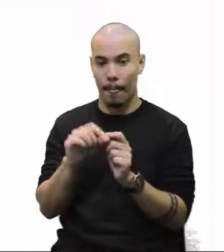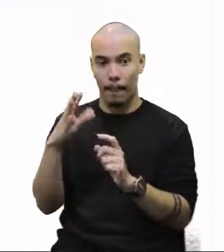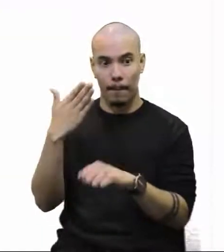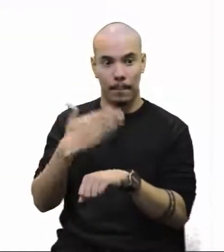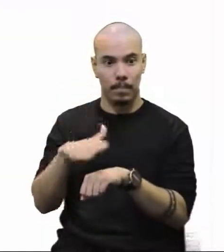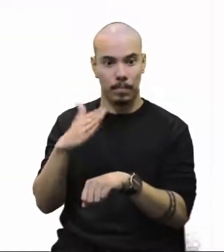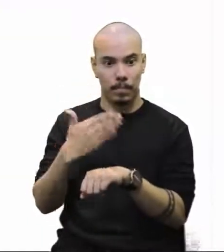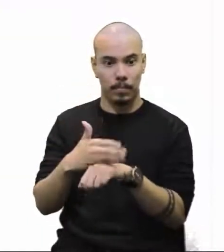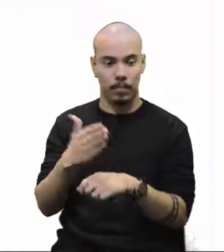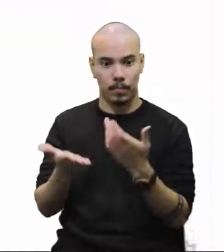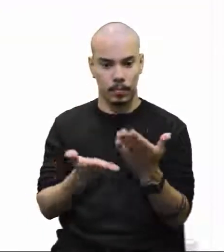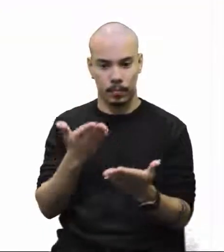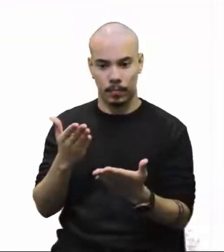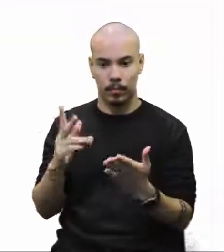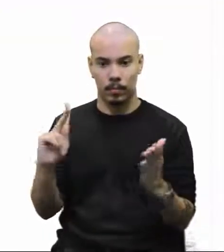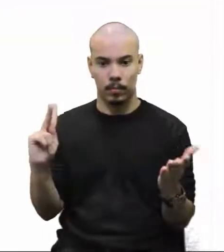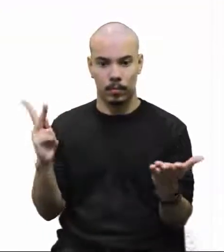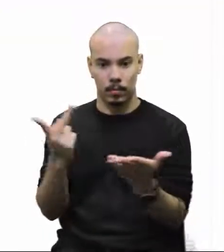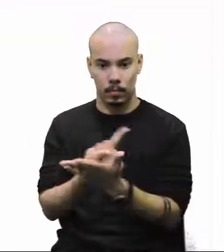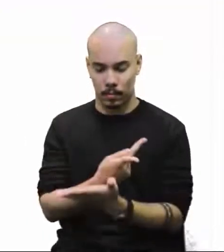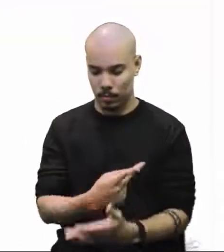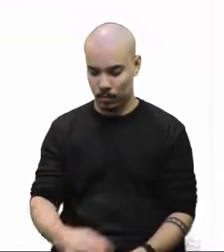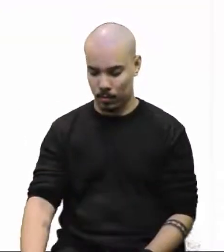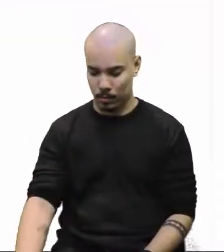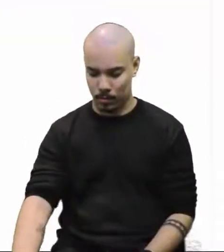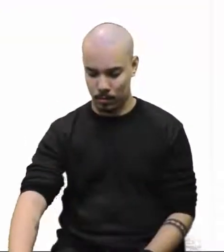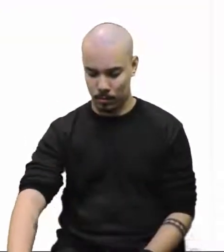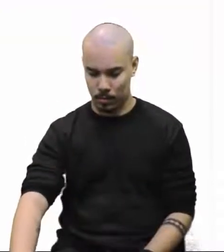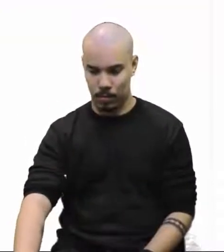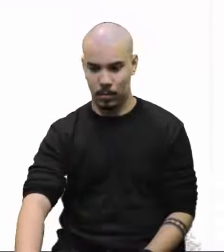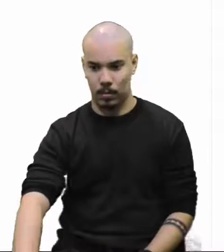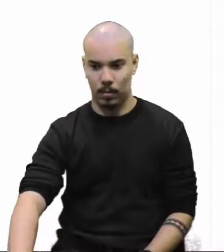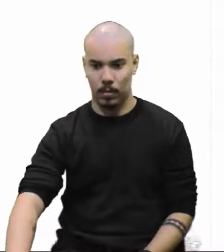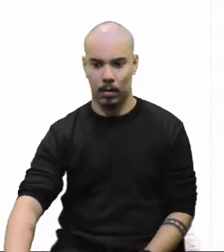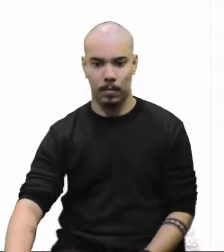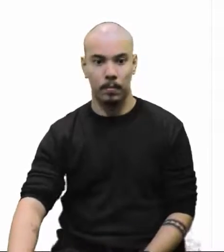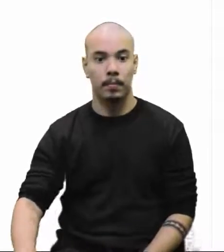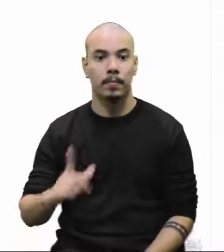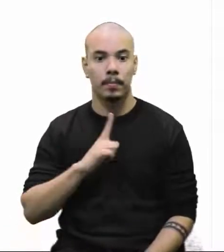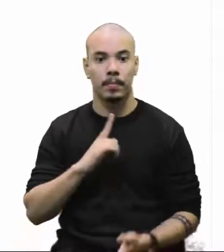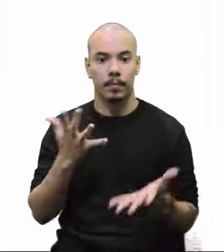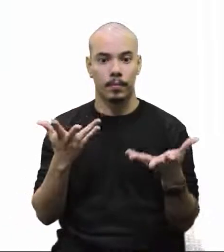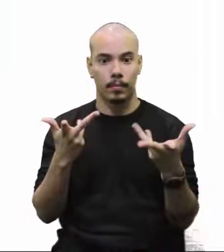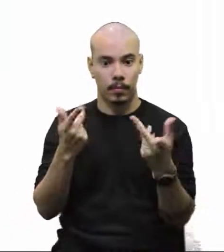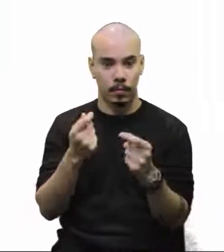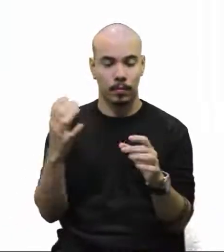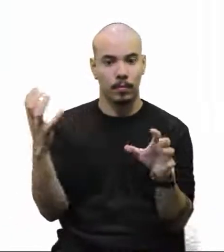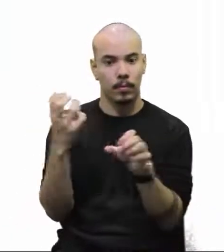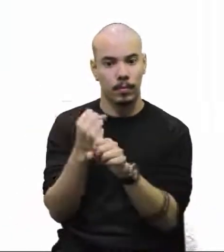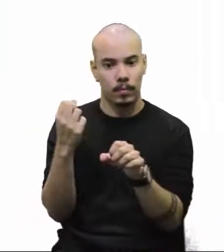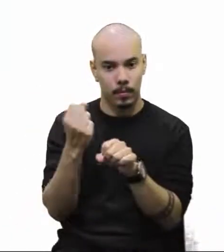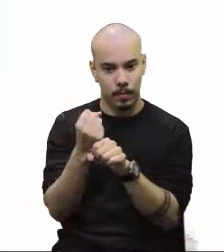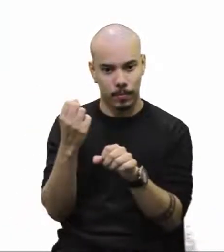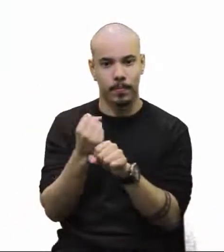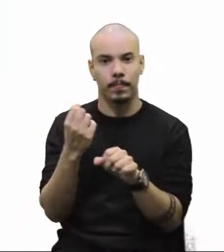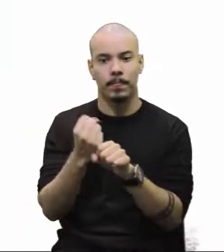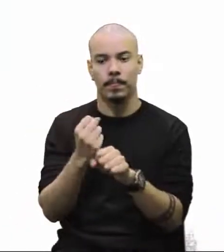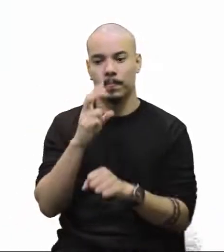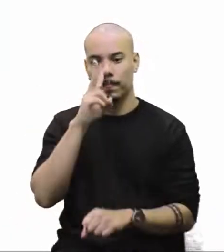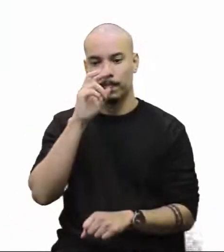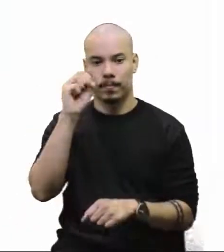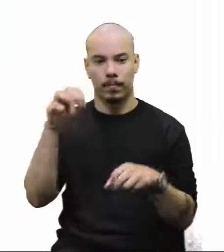Aplicações dos fenômenos relacionados à força magnética. Habilidade de calcular a força